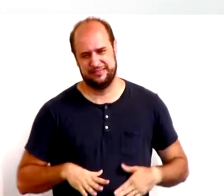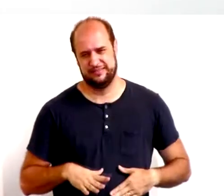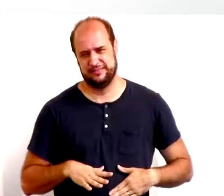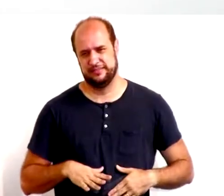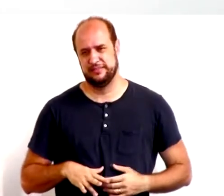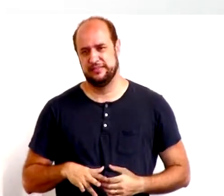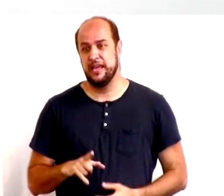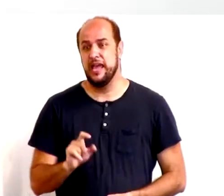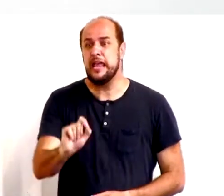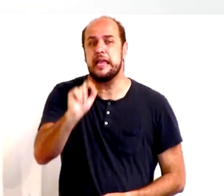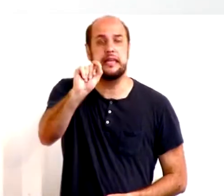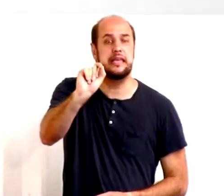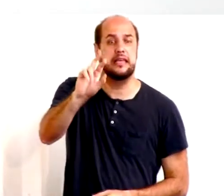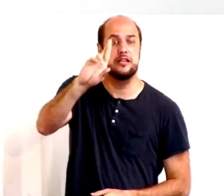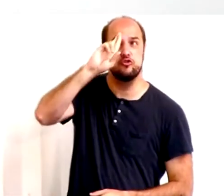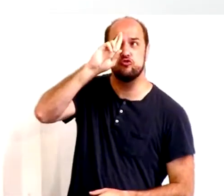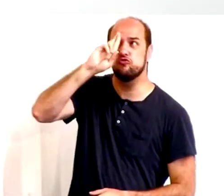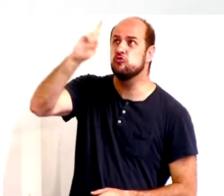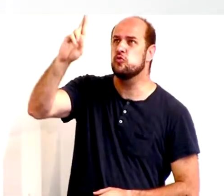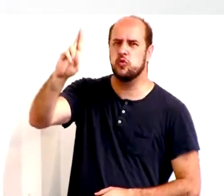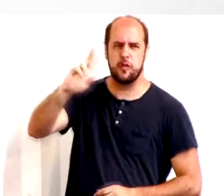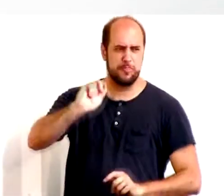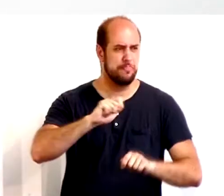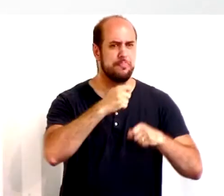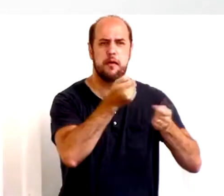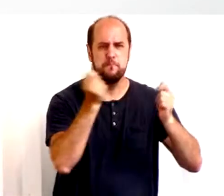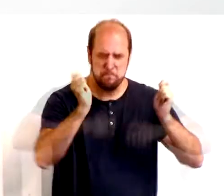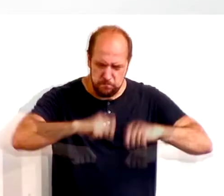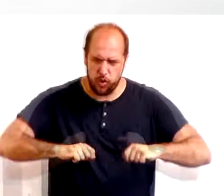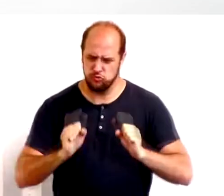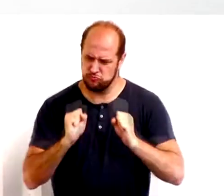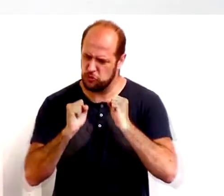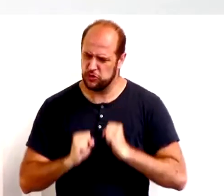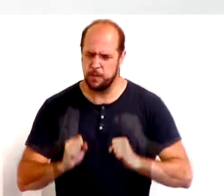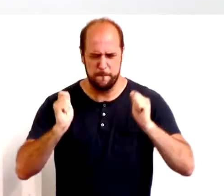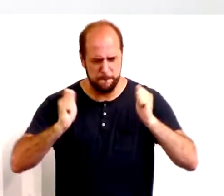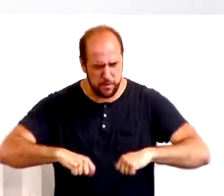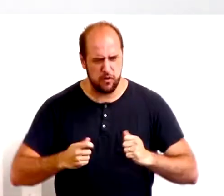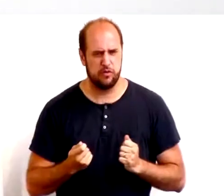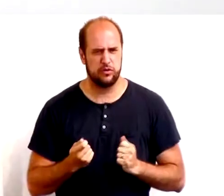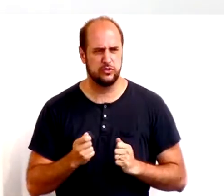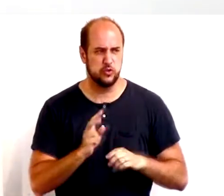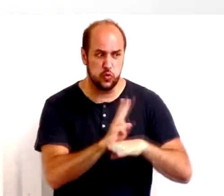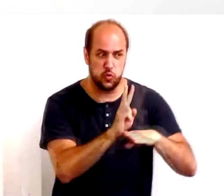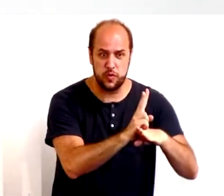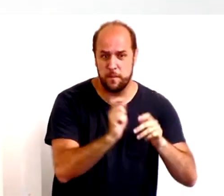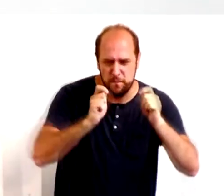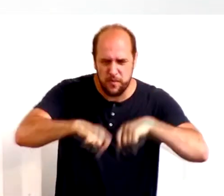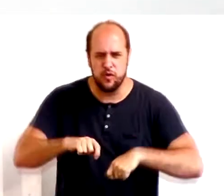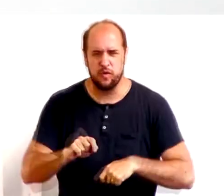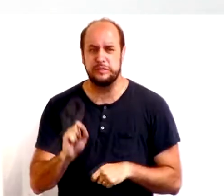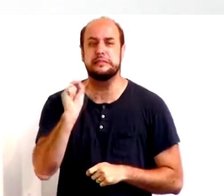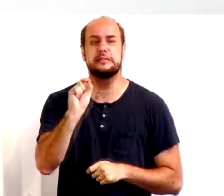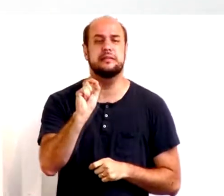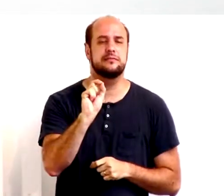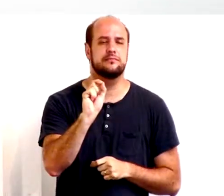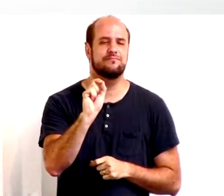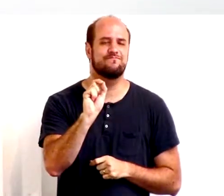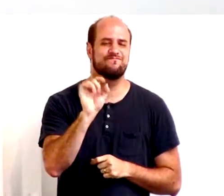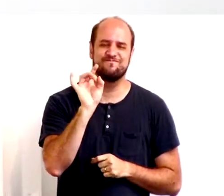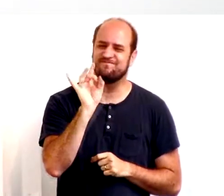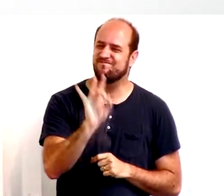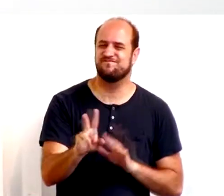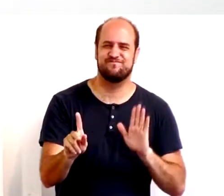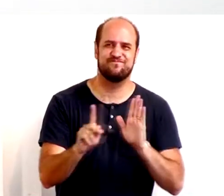o Senhor que pode dar descanso? Quem é o Shabat que nós precisamos? Quem? Senão o próprio